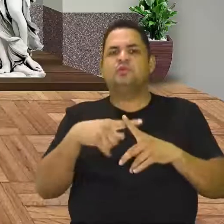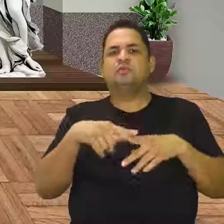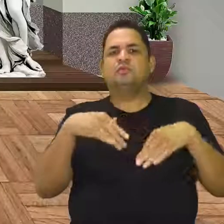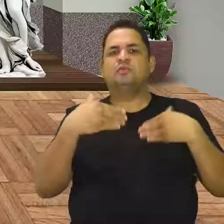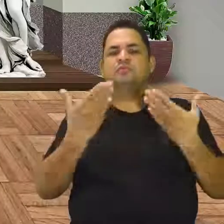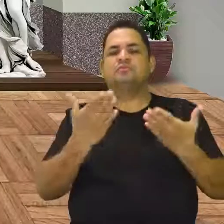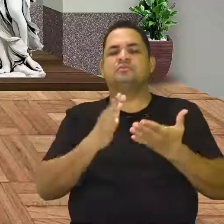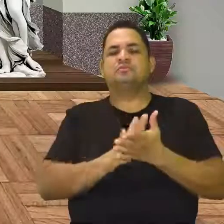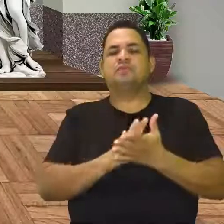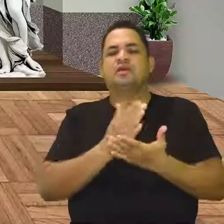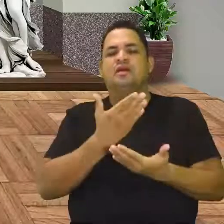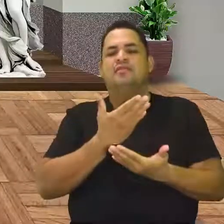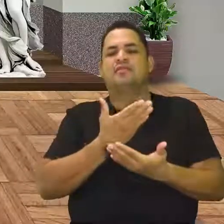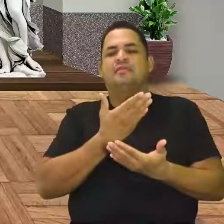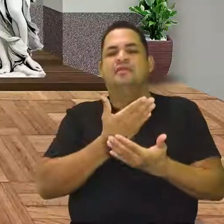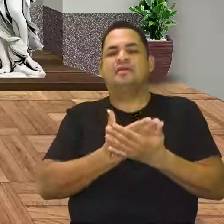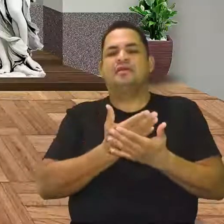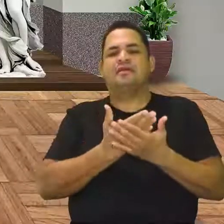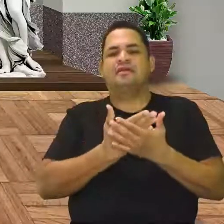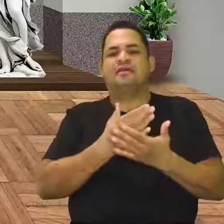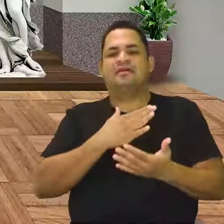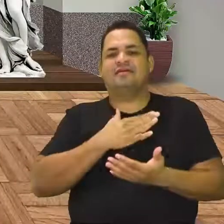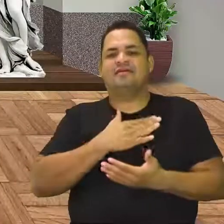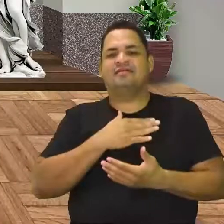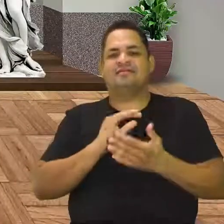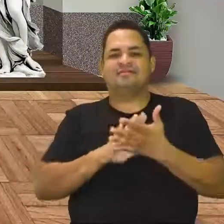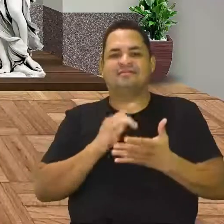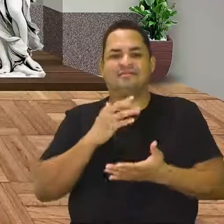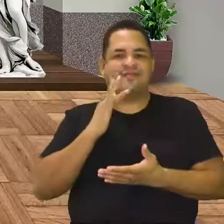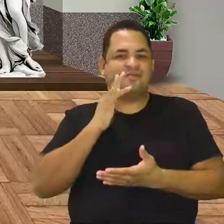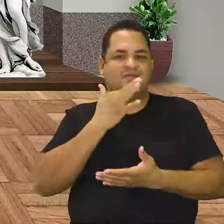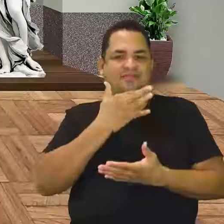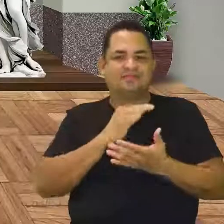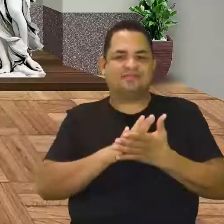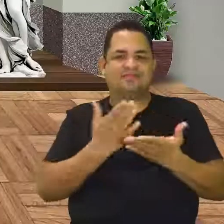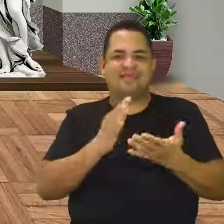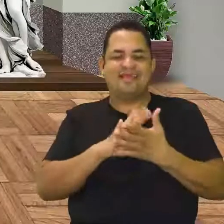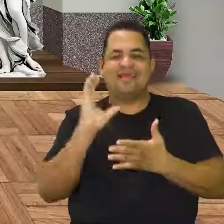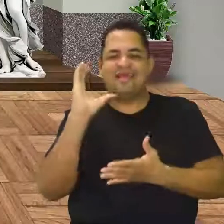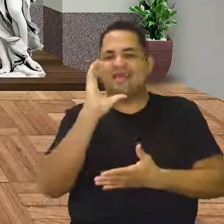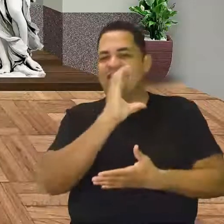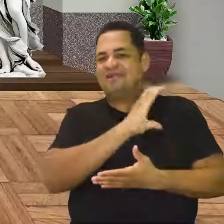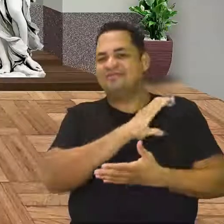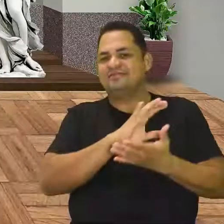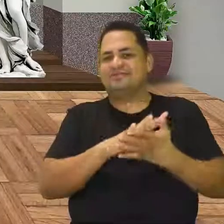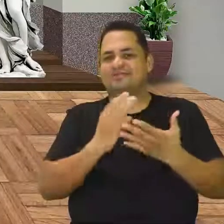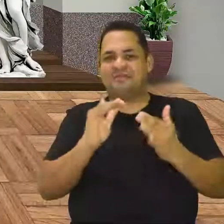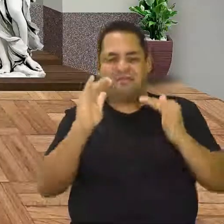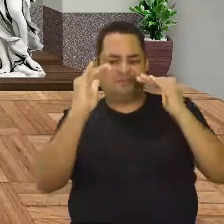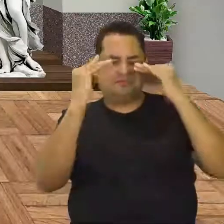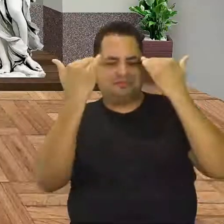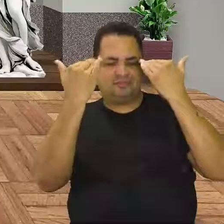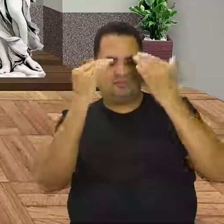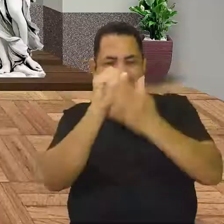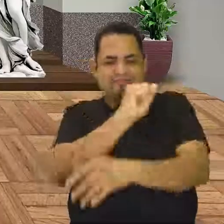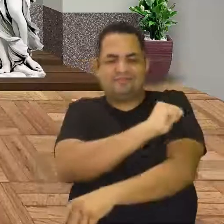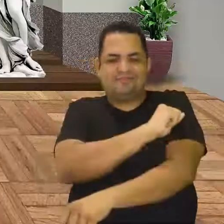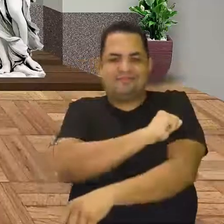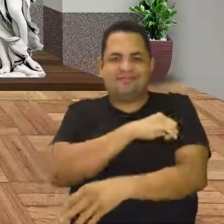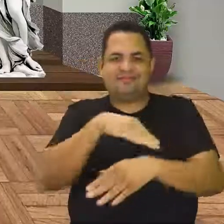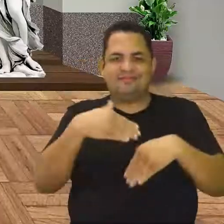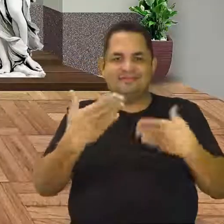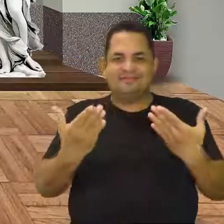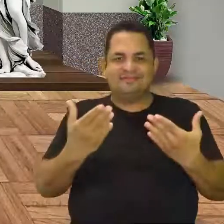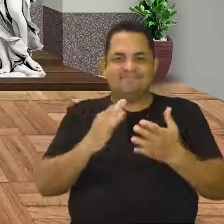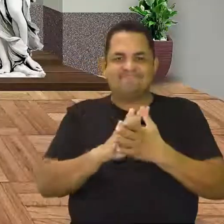Quando a aula é gostosa é assim mesmo, né? Ela passa muito rápido. Eu sei disso. Quando prende a atenção do aluno, quando o aluno fica